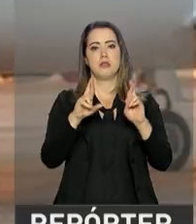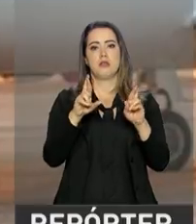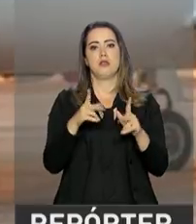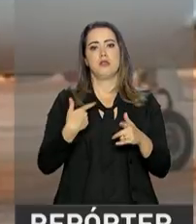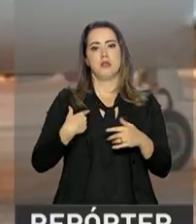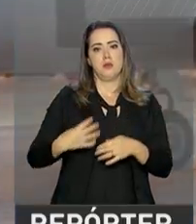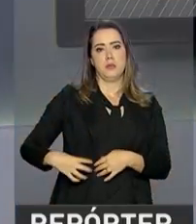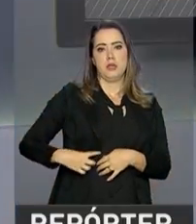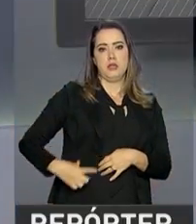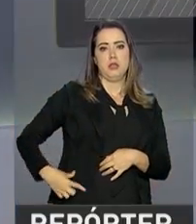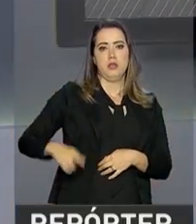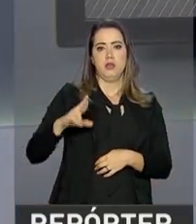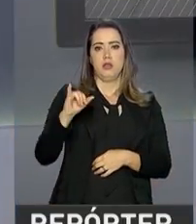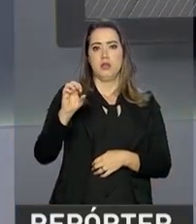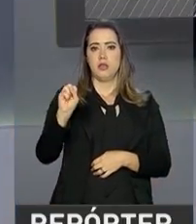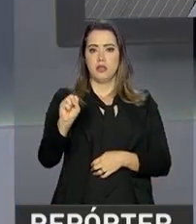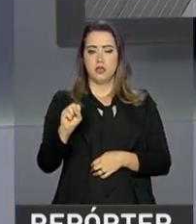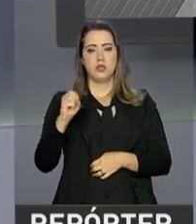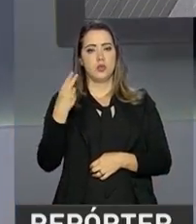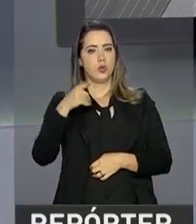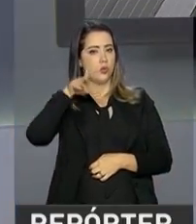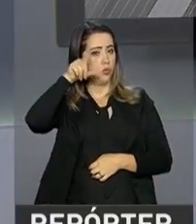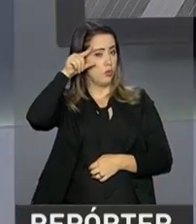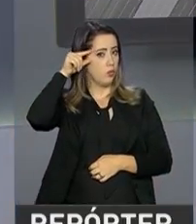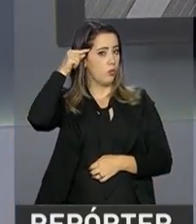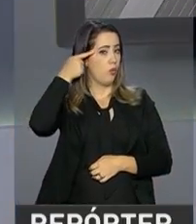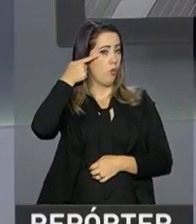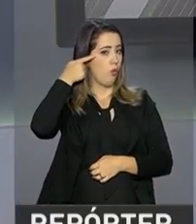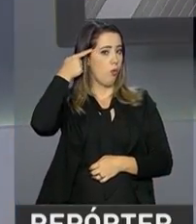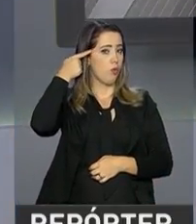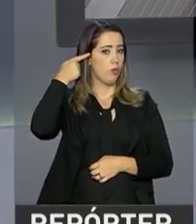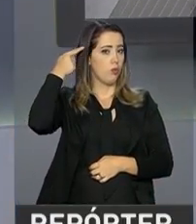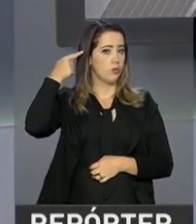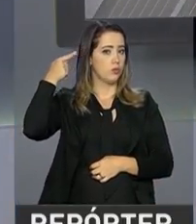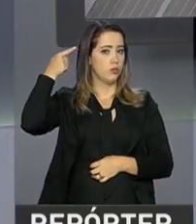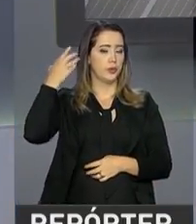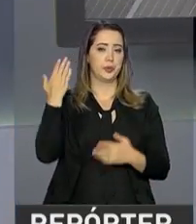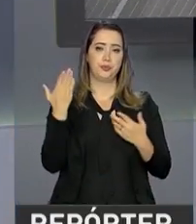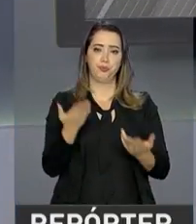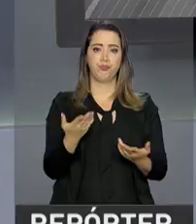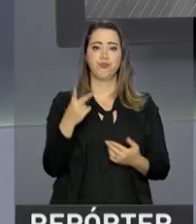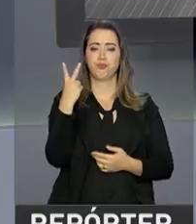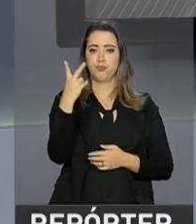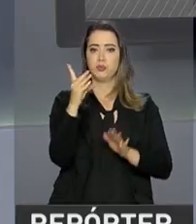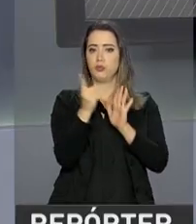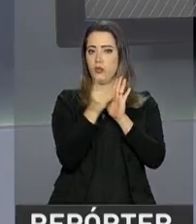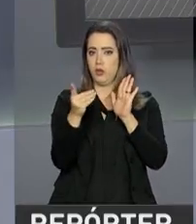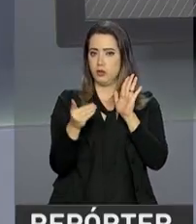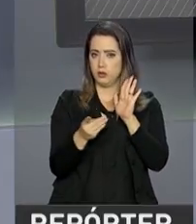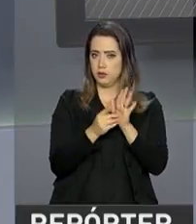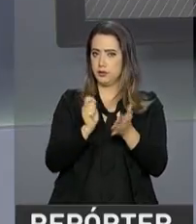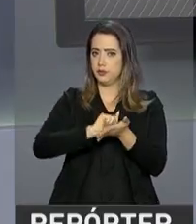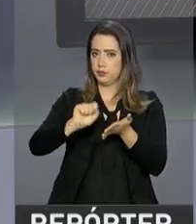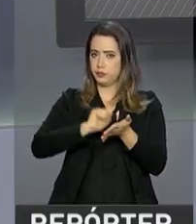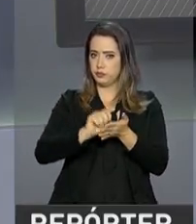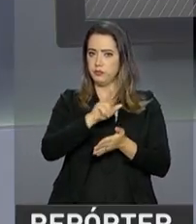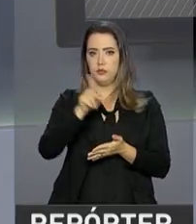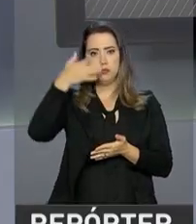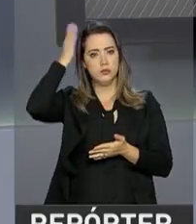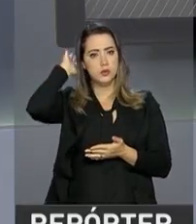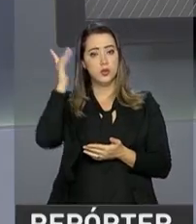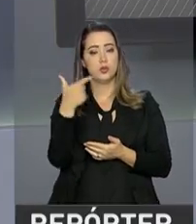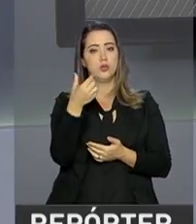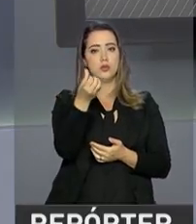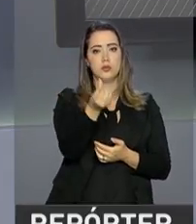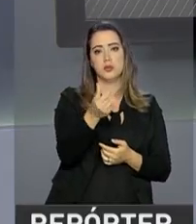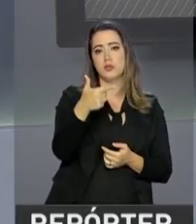ocorre a vale lembrar que dois decretos assinados pelo presidente michel temer um em 2016 e outro em